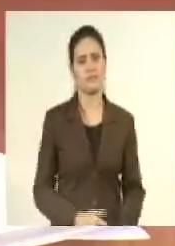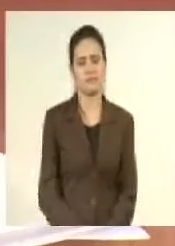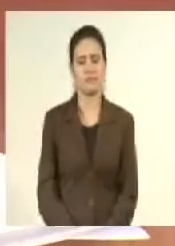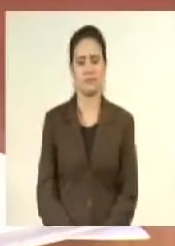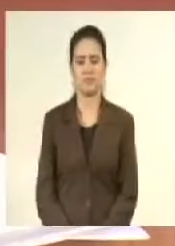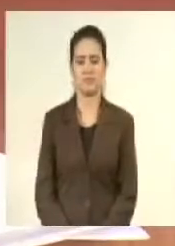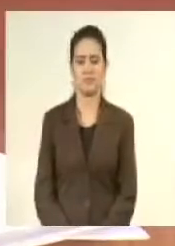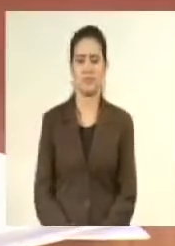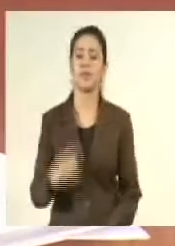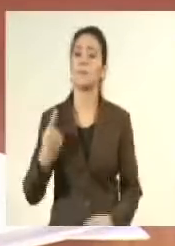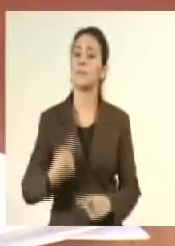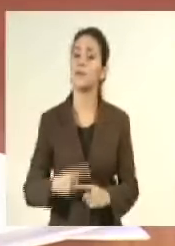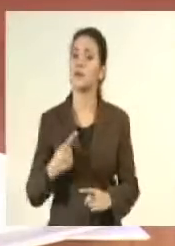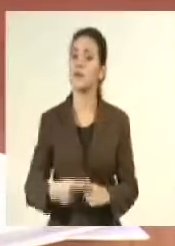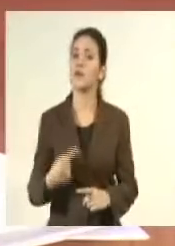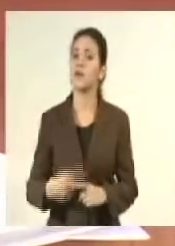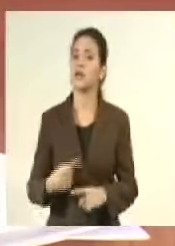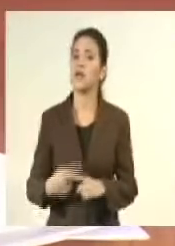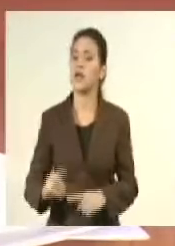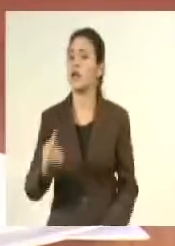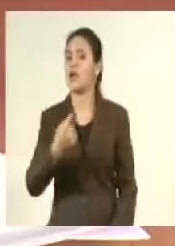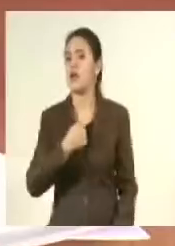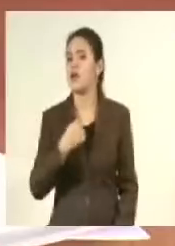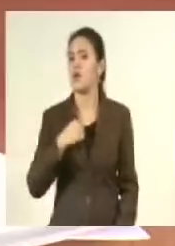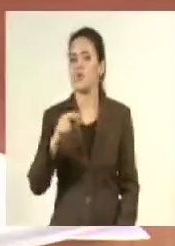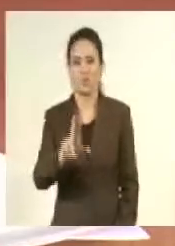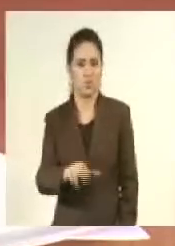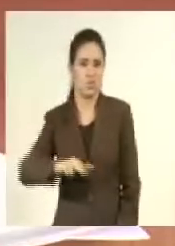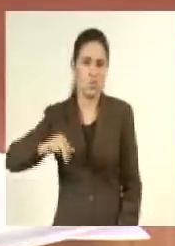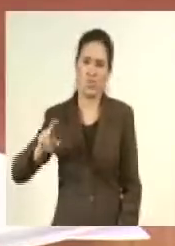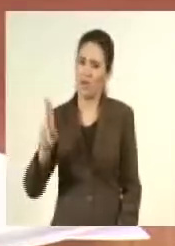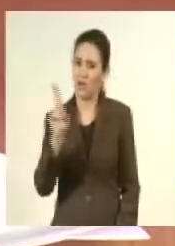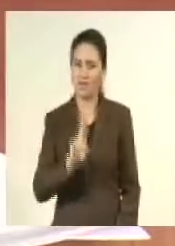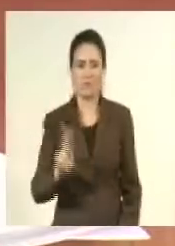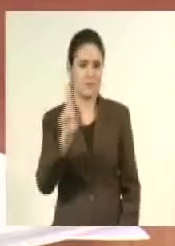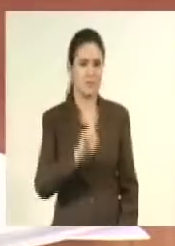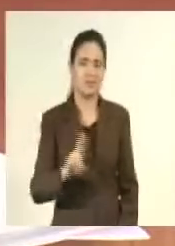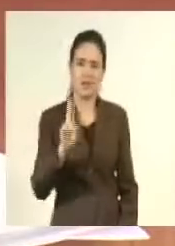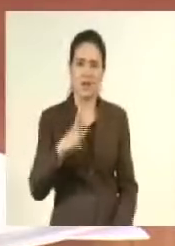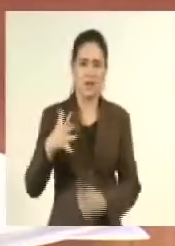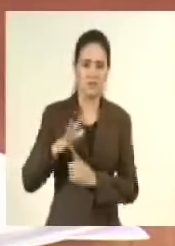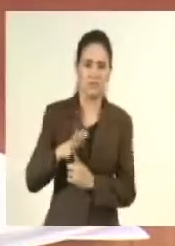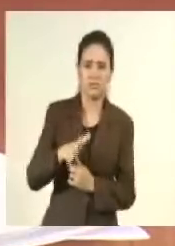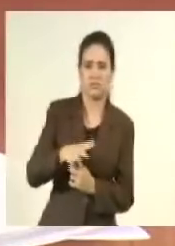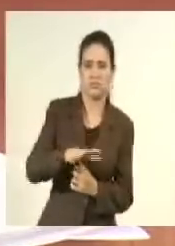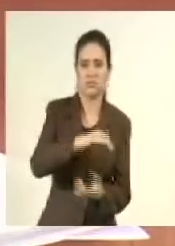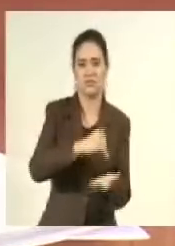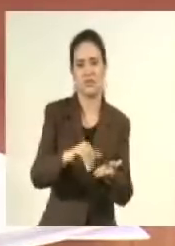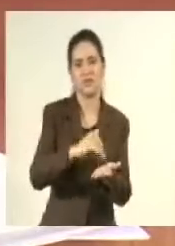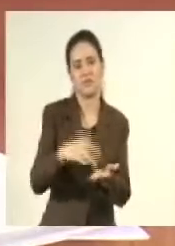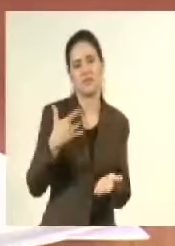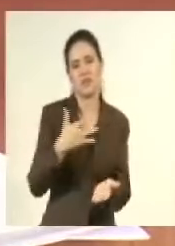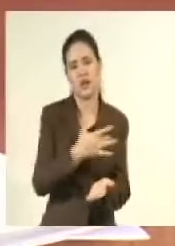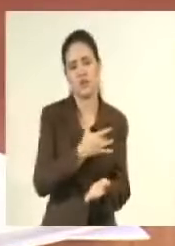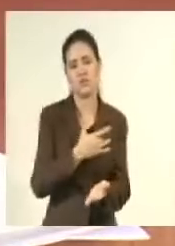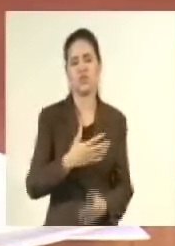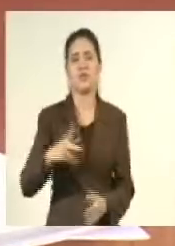porque eu não utilizei helicóptero da secretaria para fazer campanha